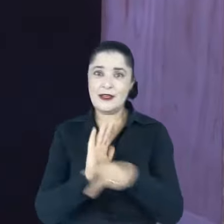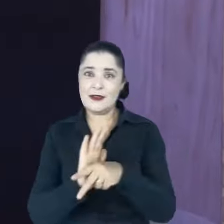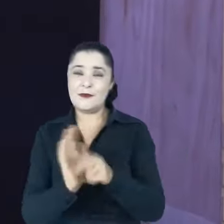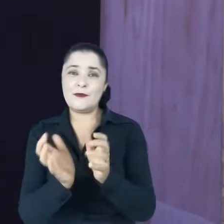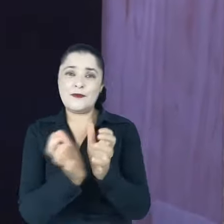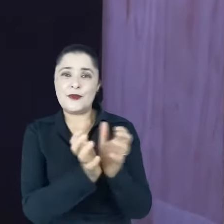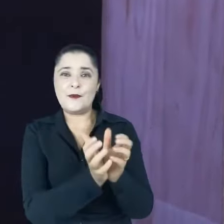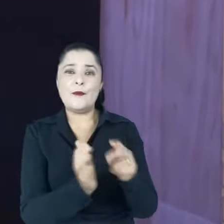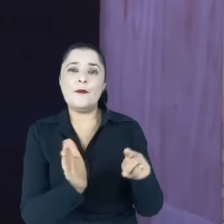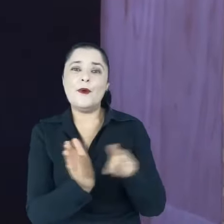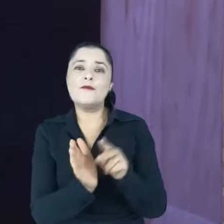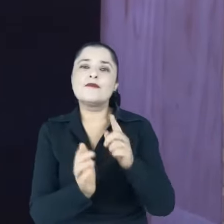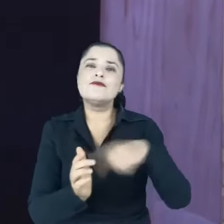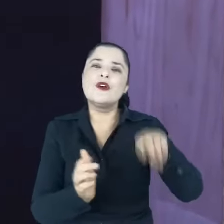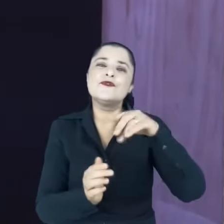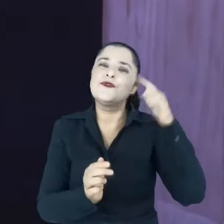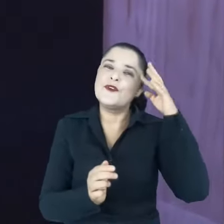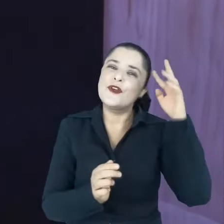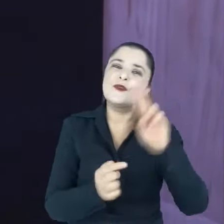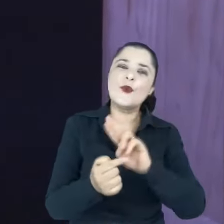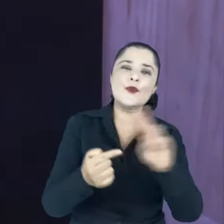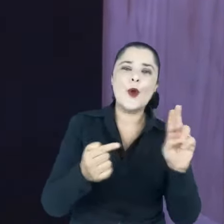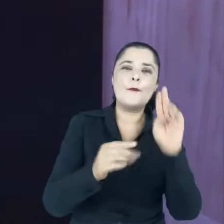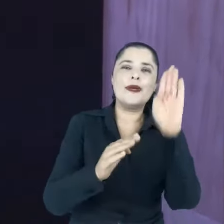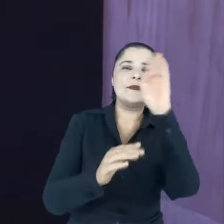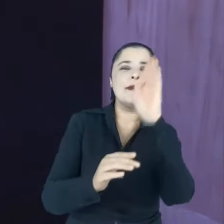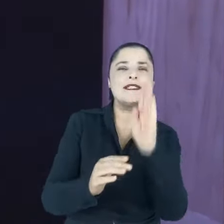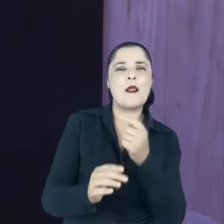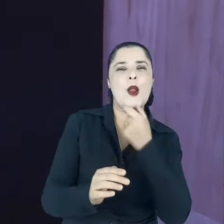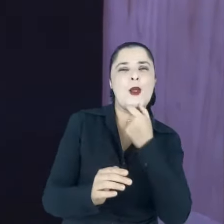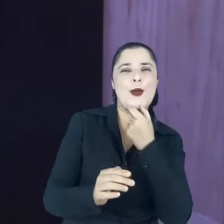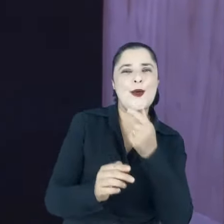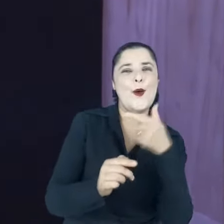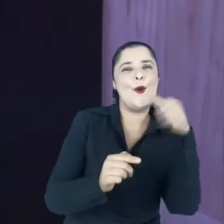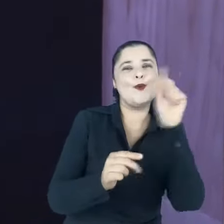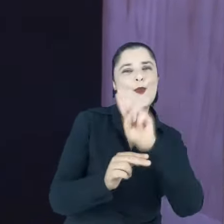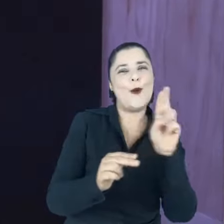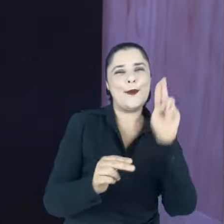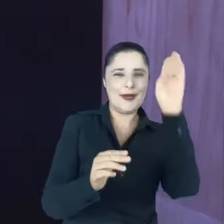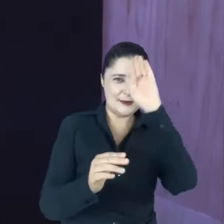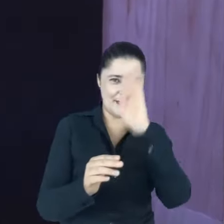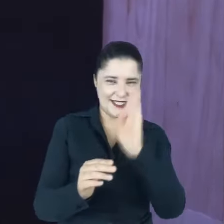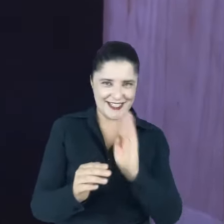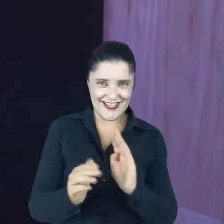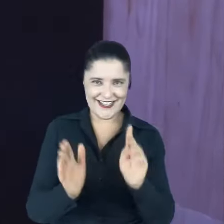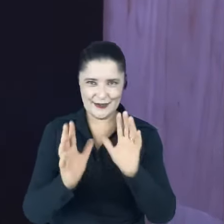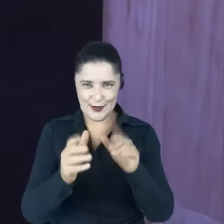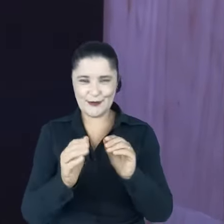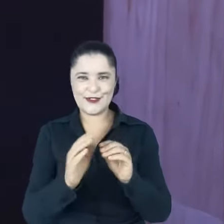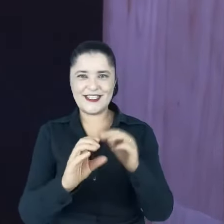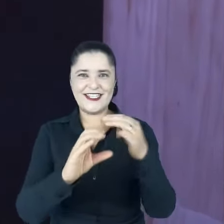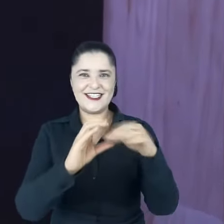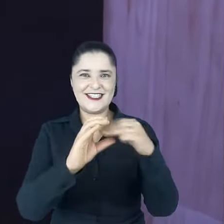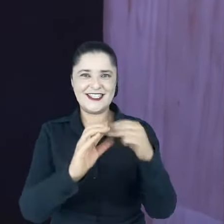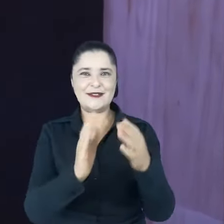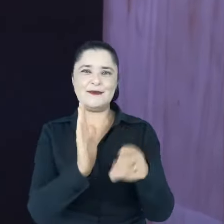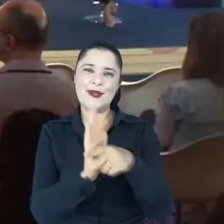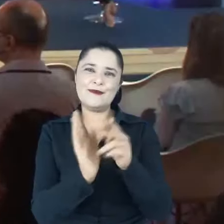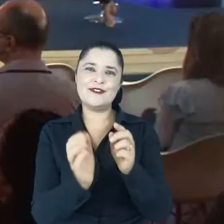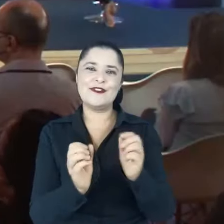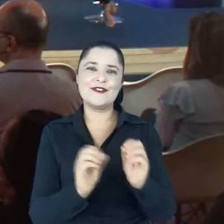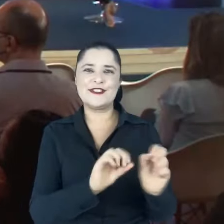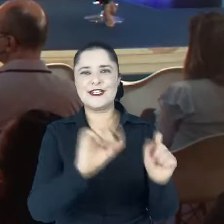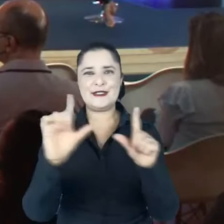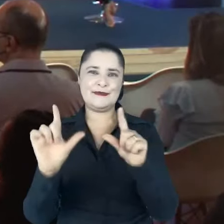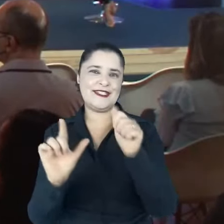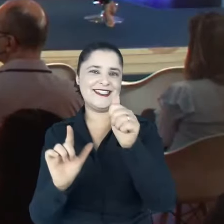Mas vamos ver se a gente acha um nome mais brasileiro aí. Se alguém tiver alguma ideia, manda aí no nosso chat que a gente coloca aqui durante a transmissão. Não